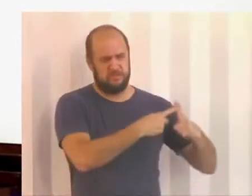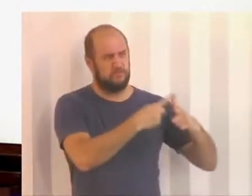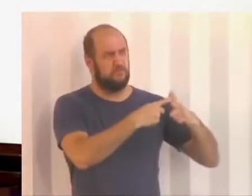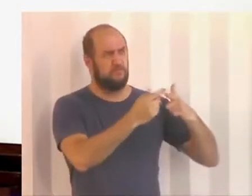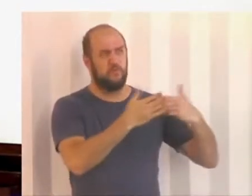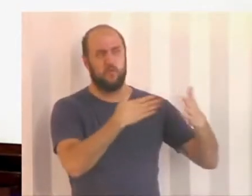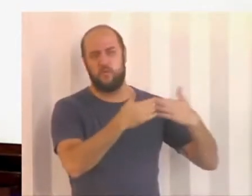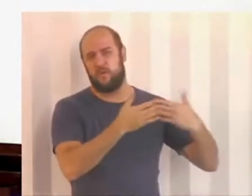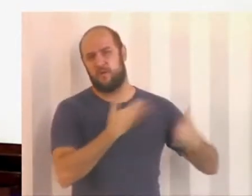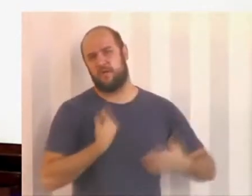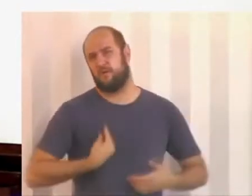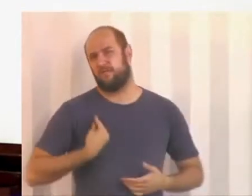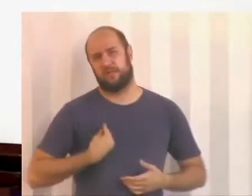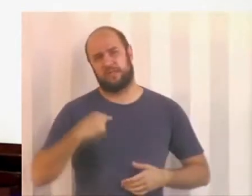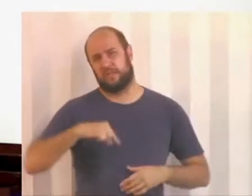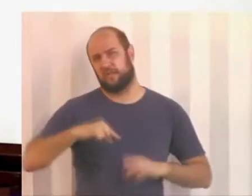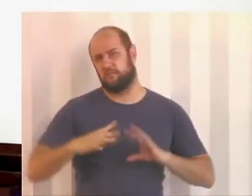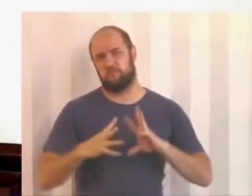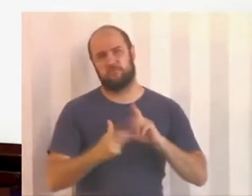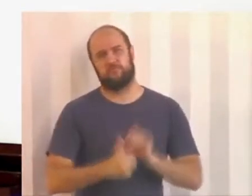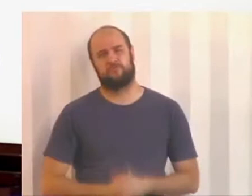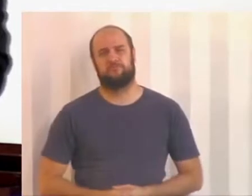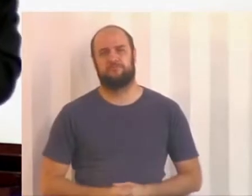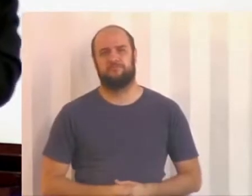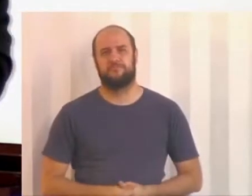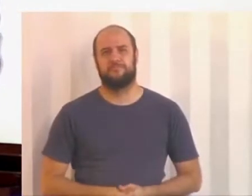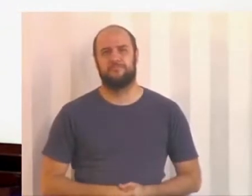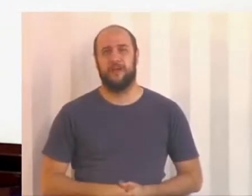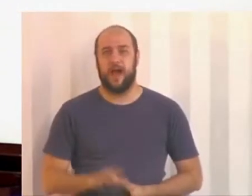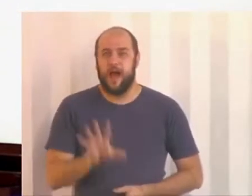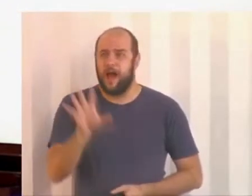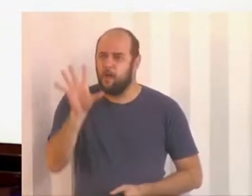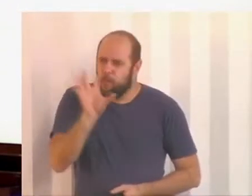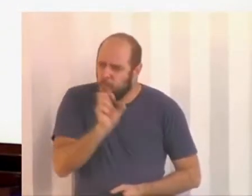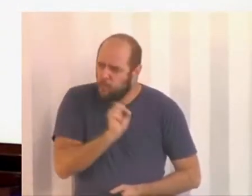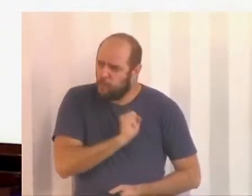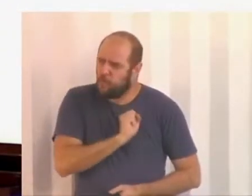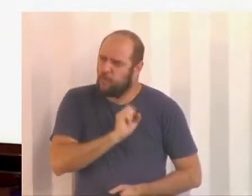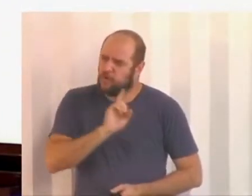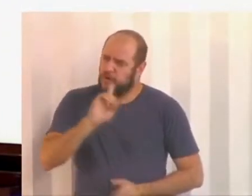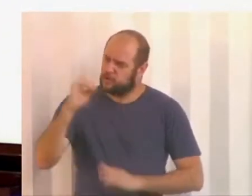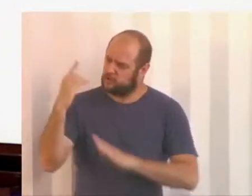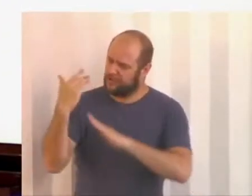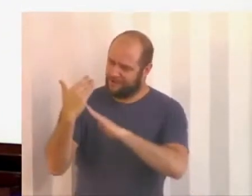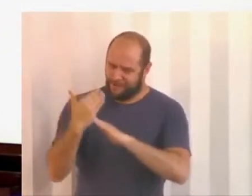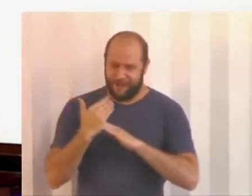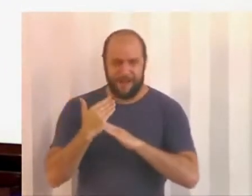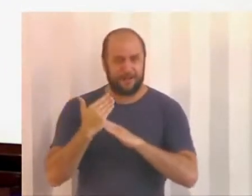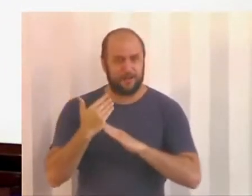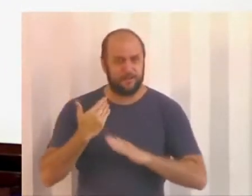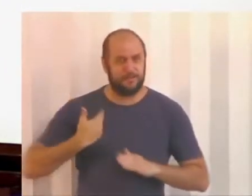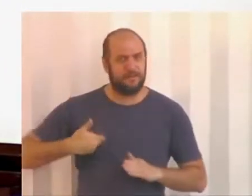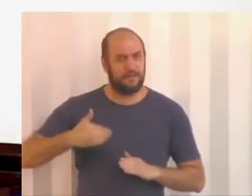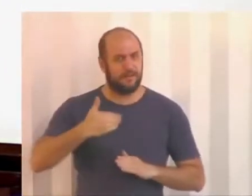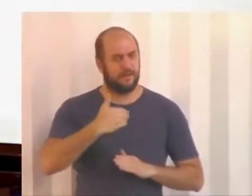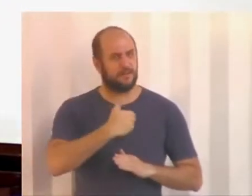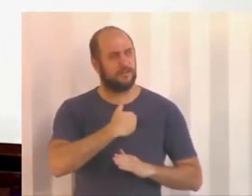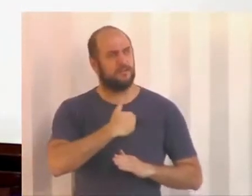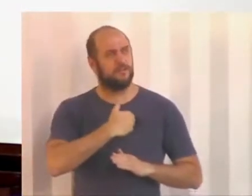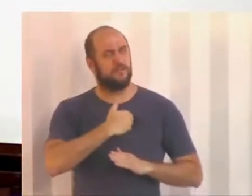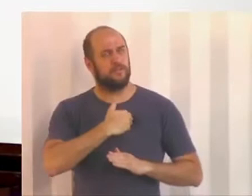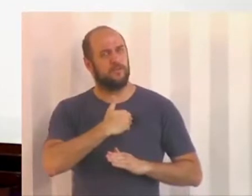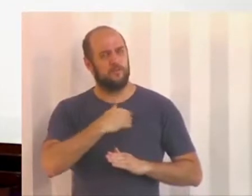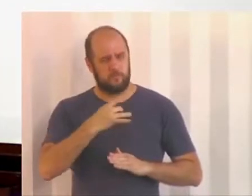da existência cristã nesse mundo. É o amor de Deus que nos ajuda a lançar para fora o